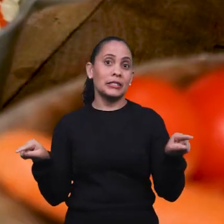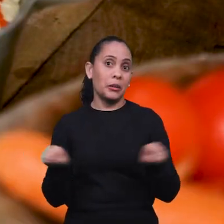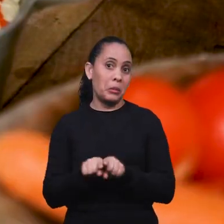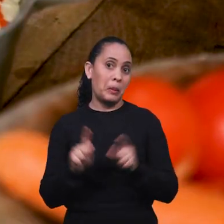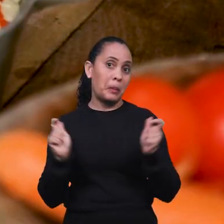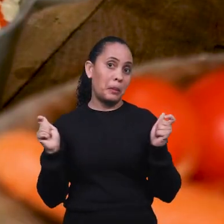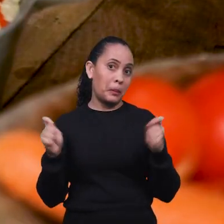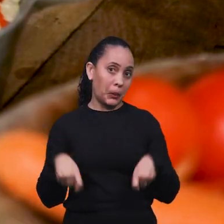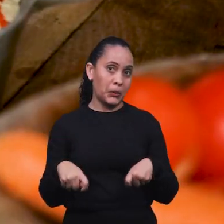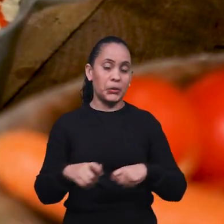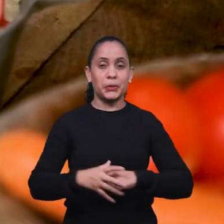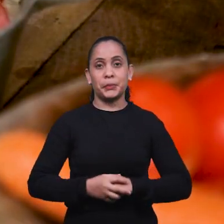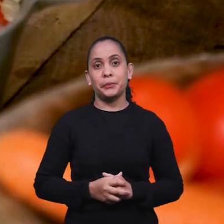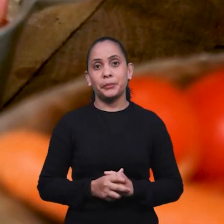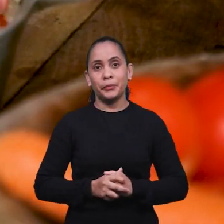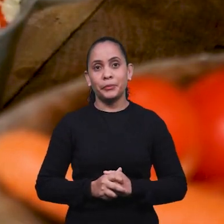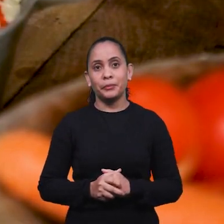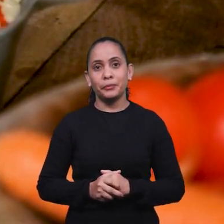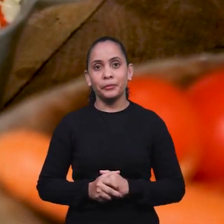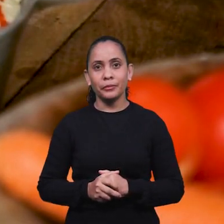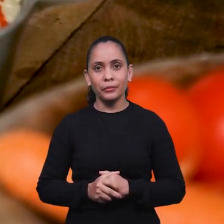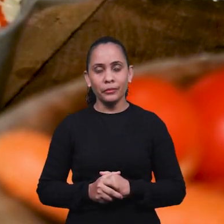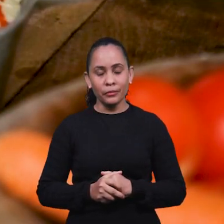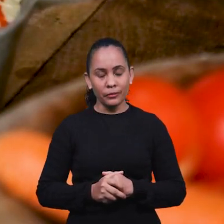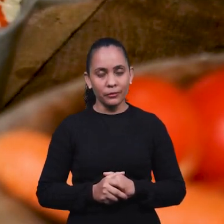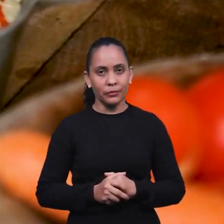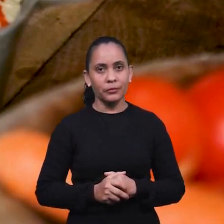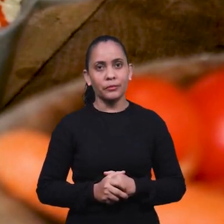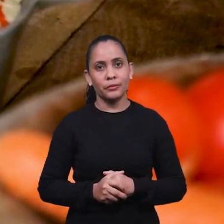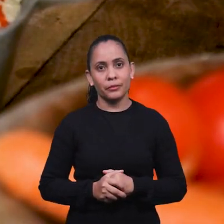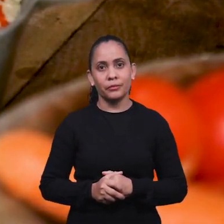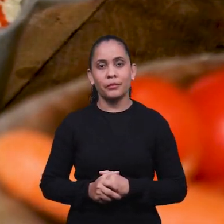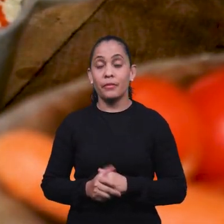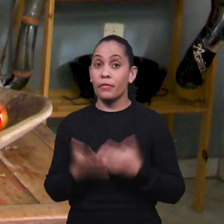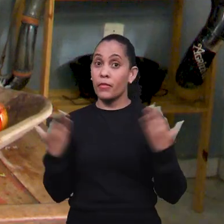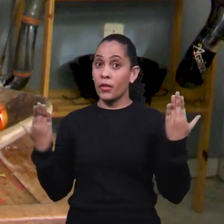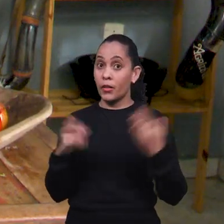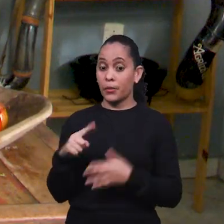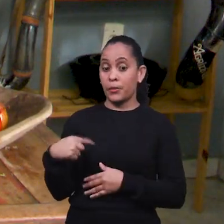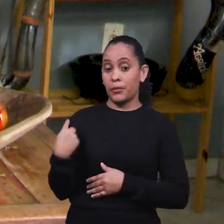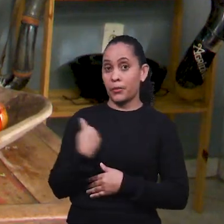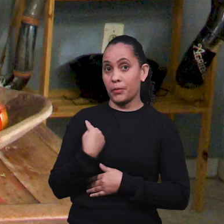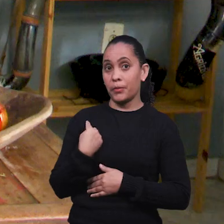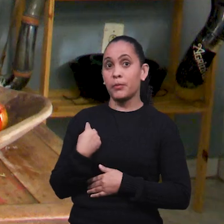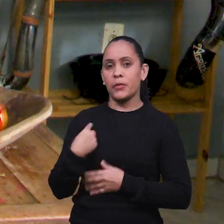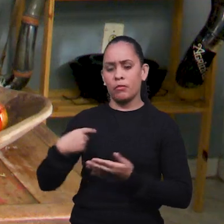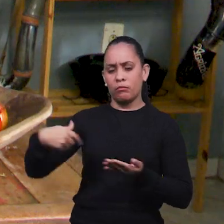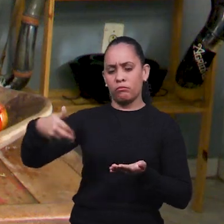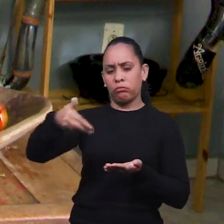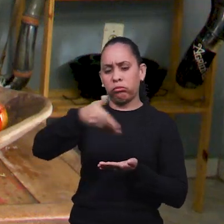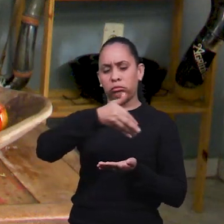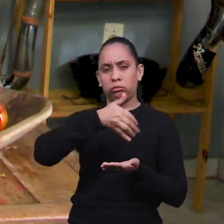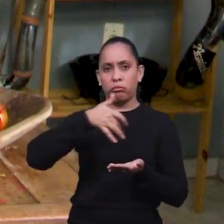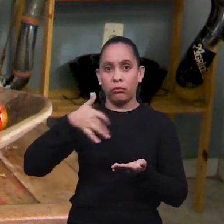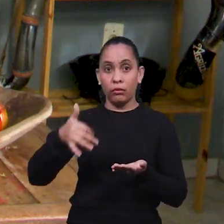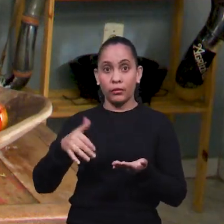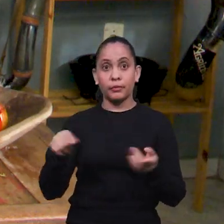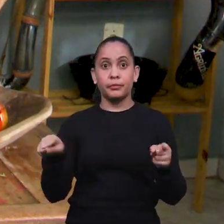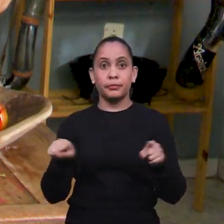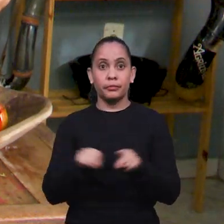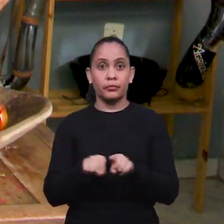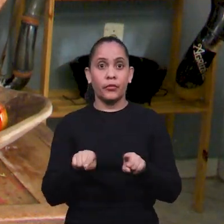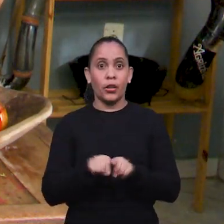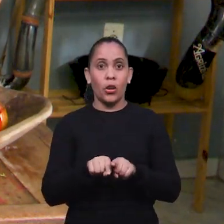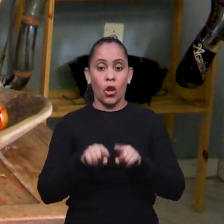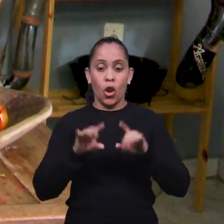Delícia. Dá pra fazer muitos sabores. Ó, isso. Agora que a gente colocou tudo assim por cima,